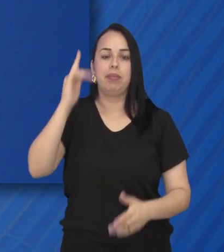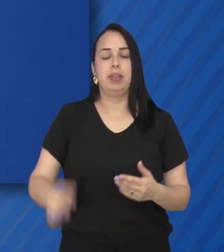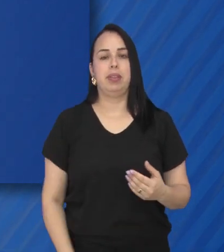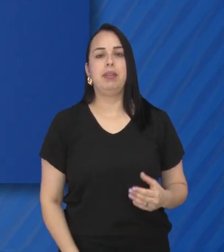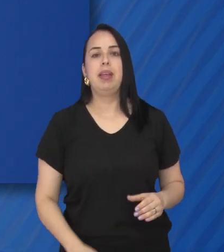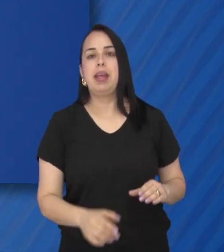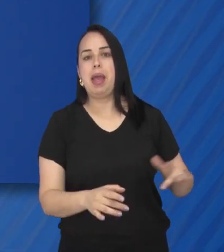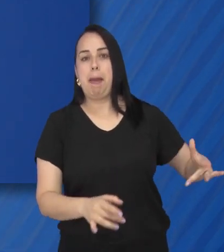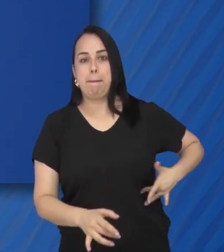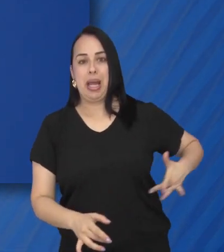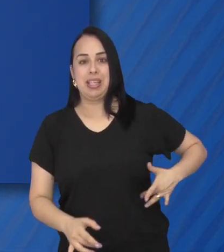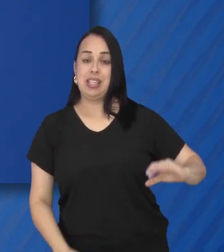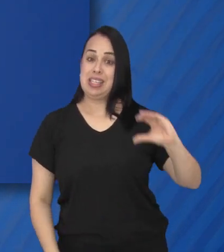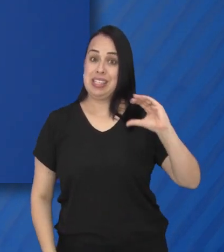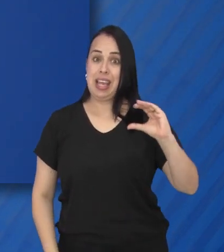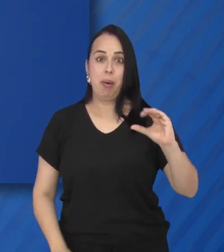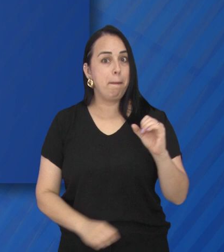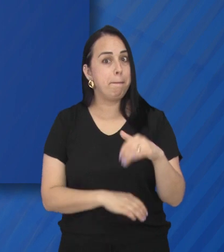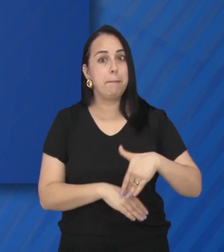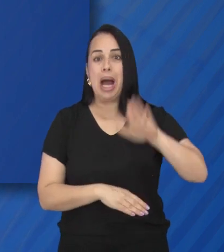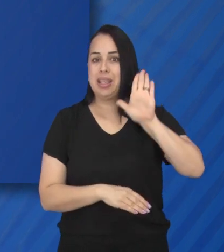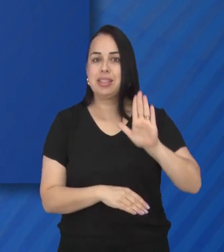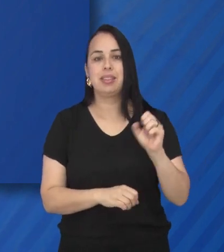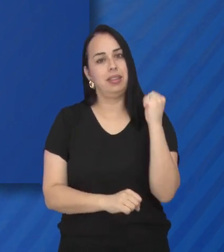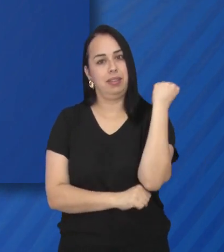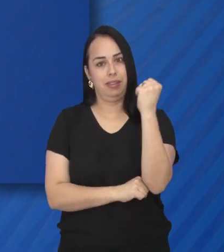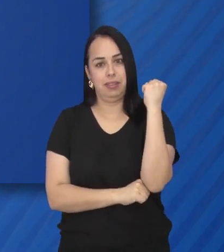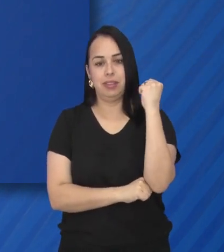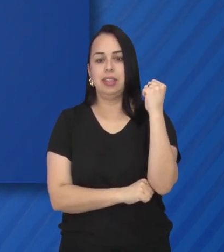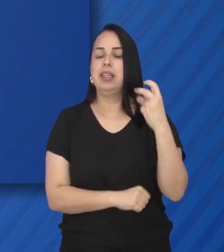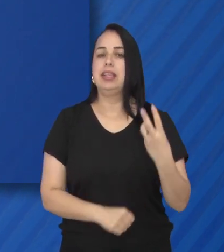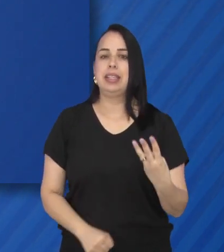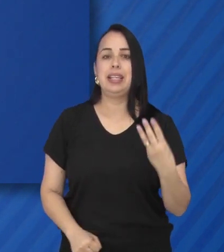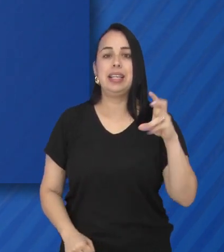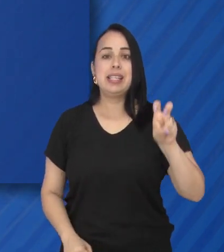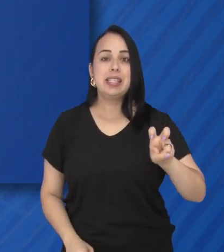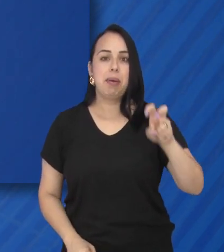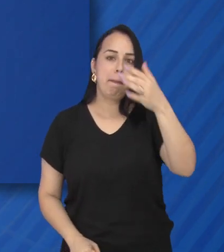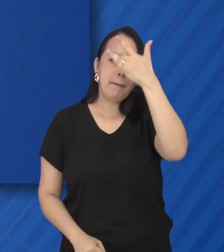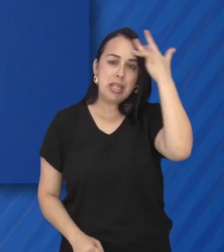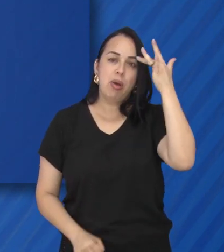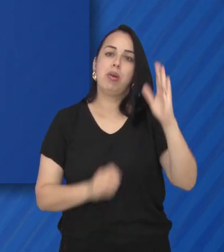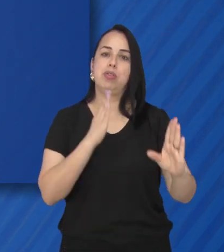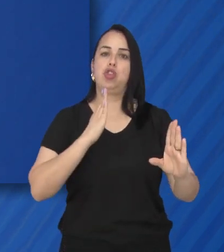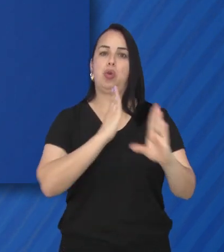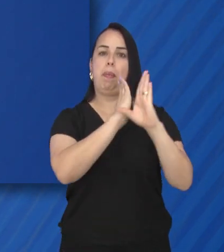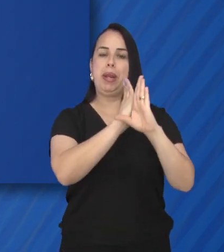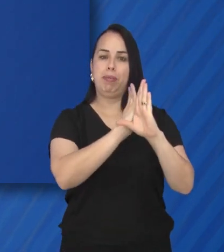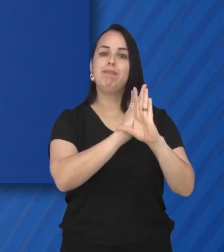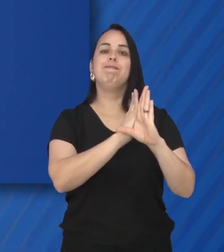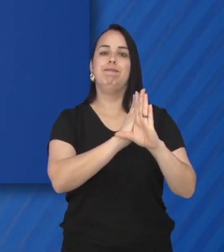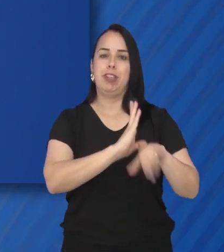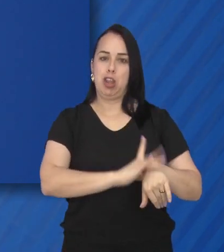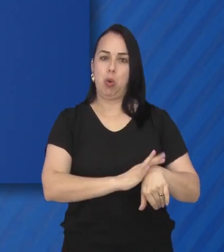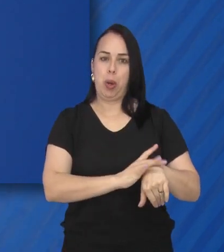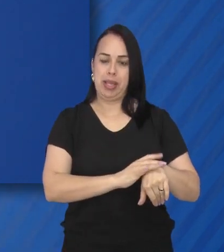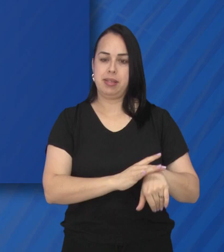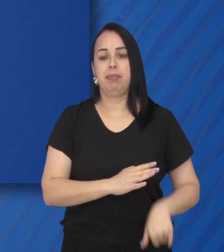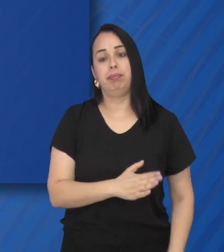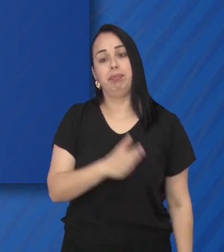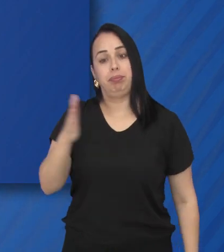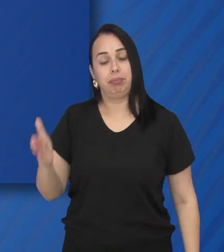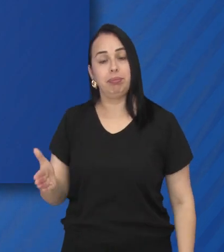já a hepatite C A forma mais grave da doença foram 35 diagnósticos positivos